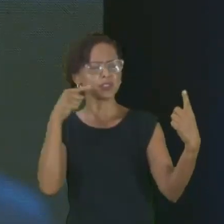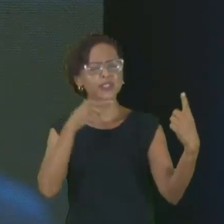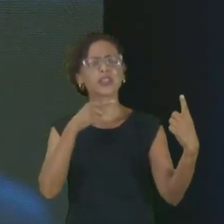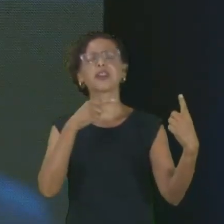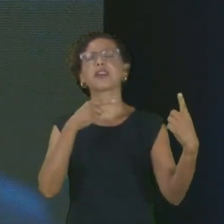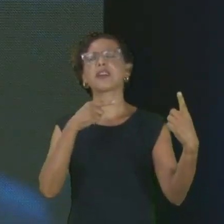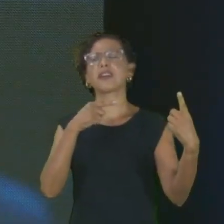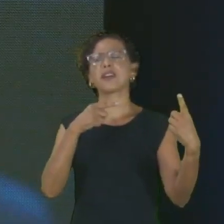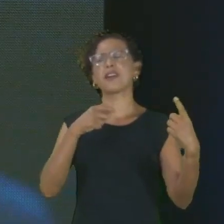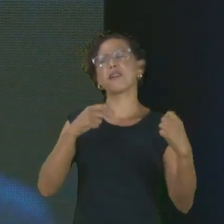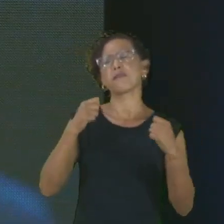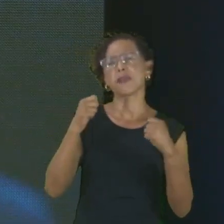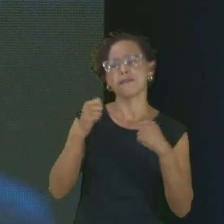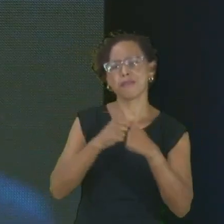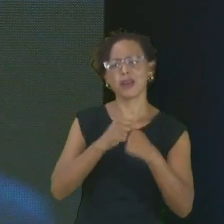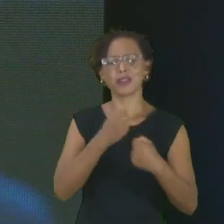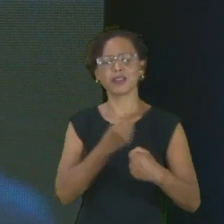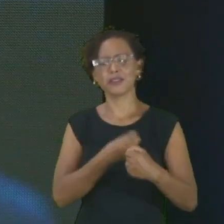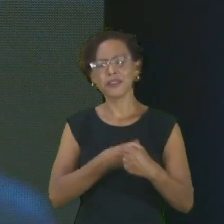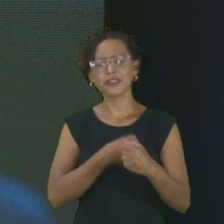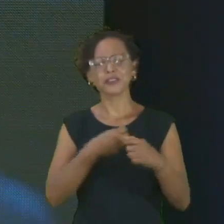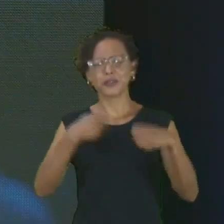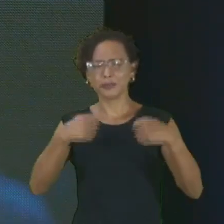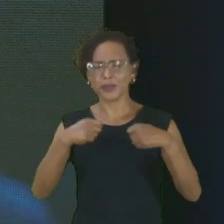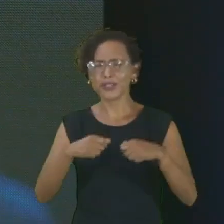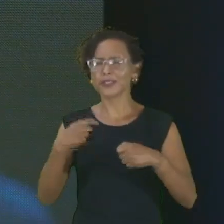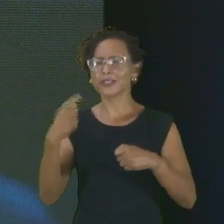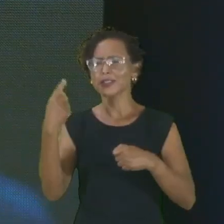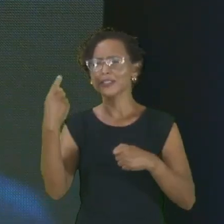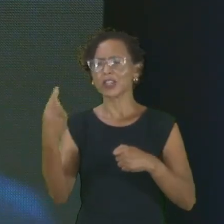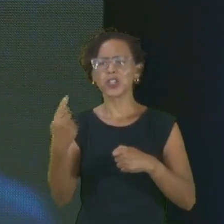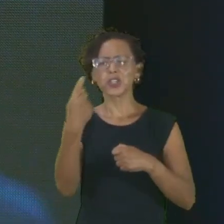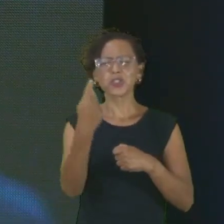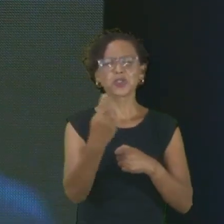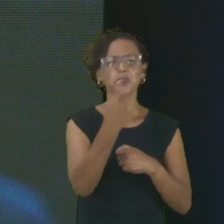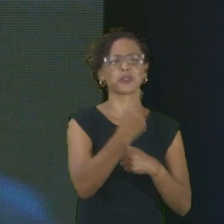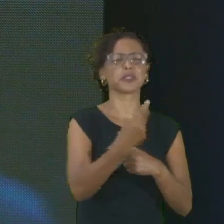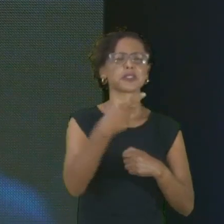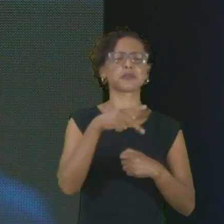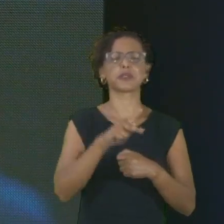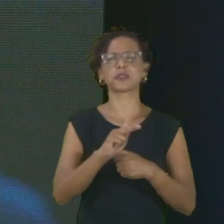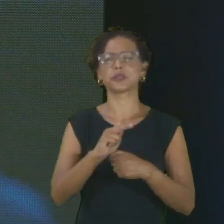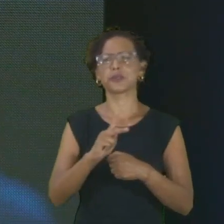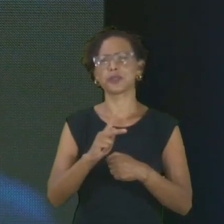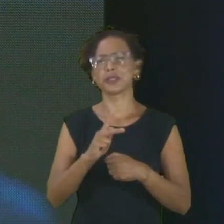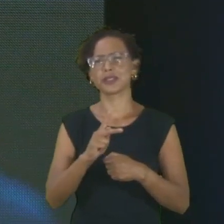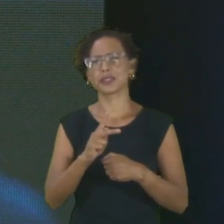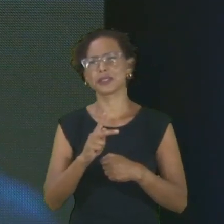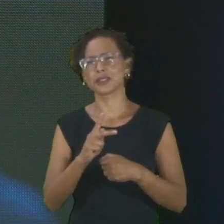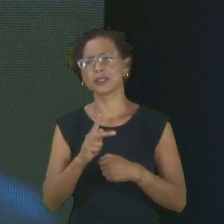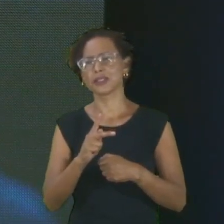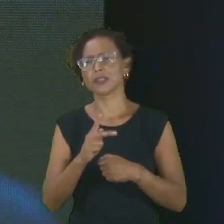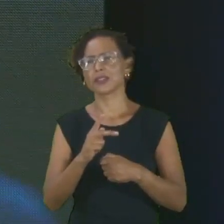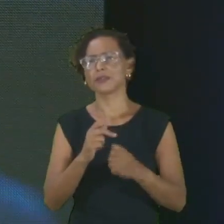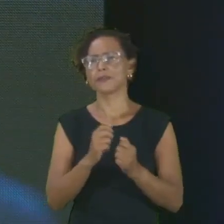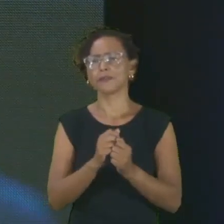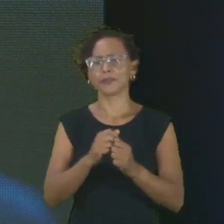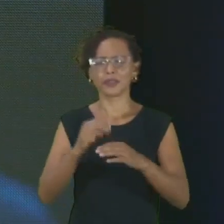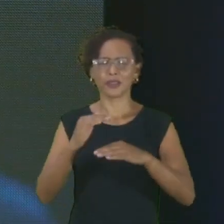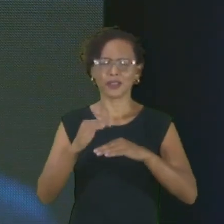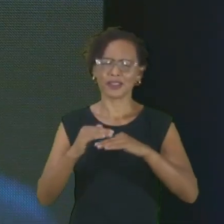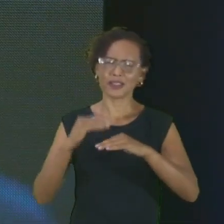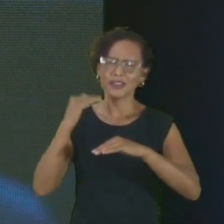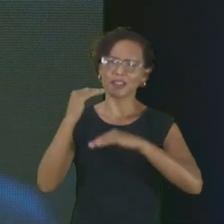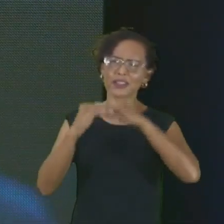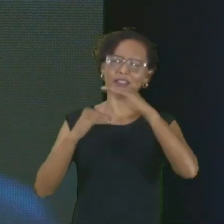uma pedra que depende de outras pedras, edificados na rocha. Crescemos